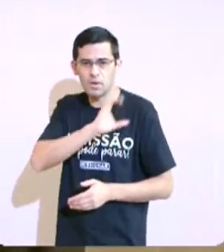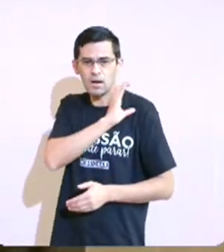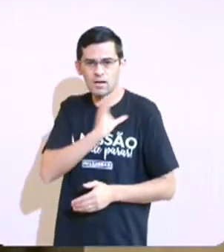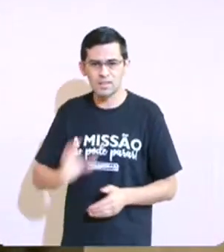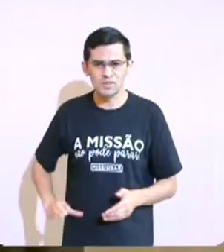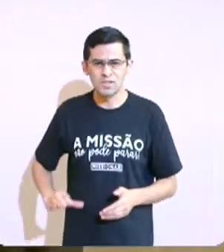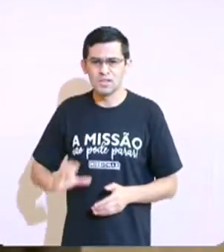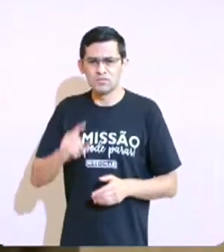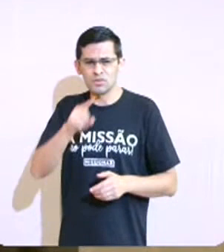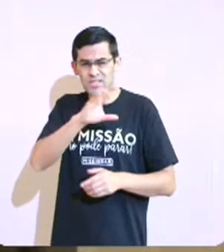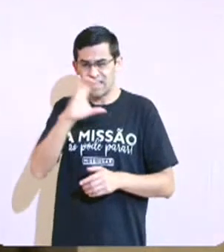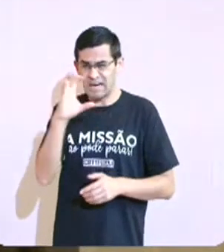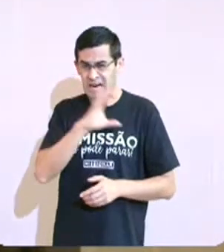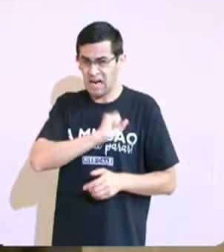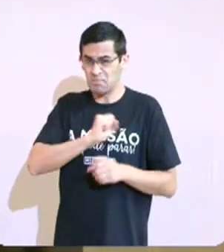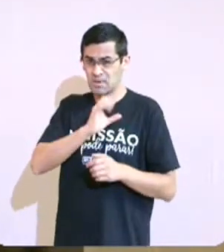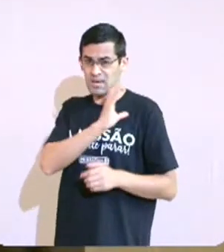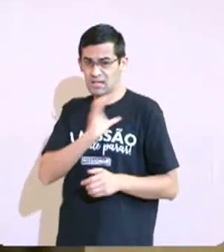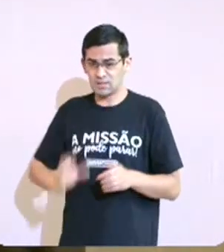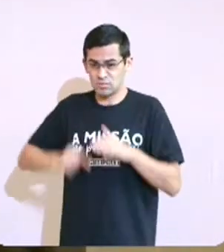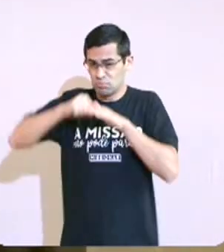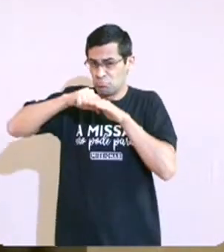está apaixonado por Jesus?